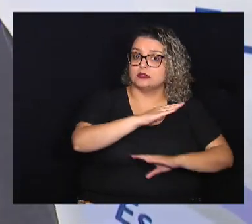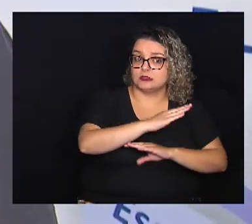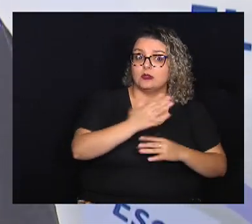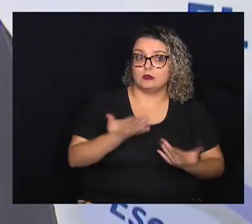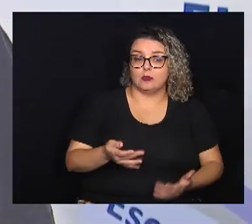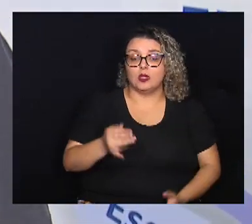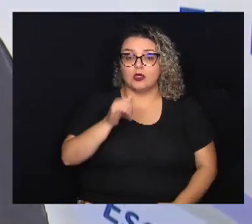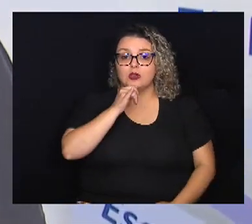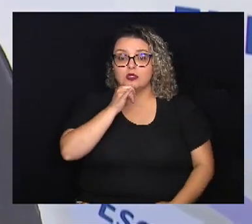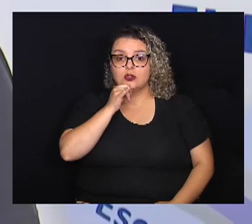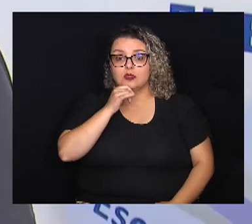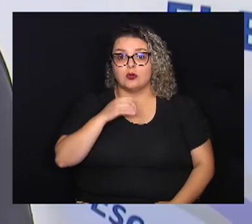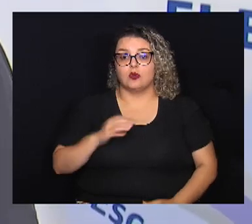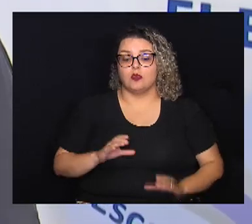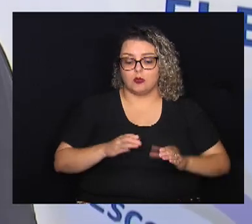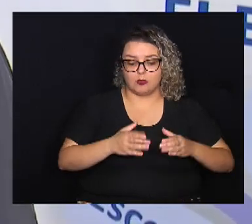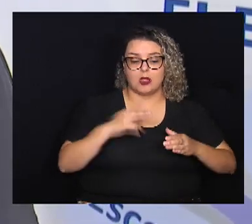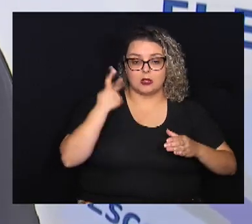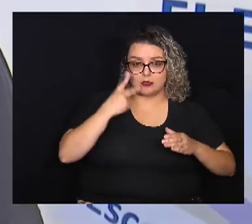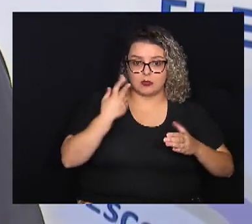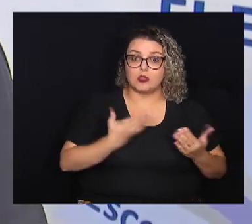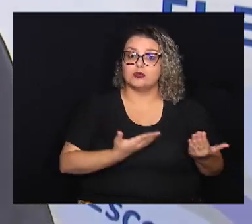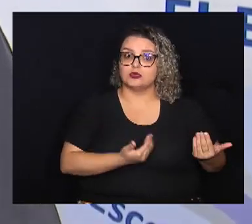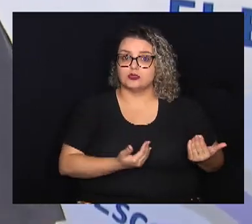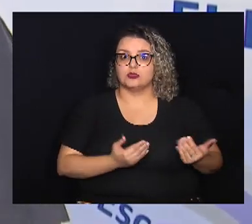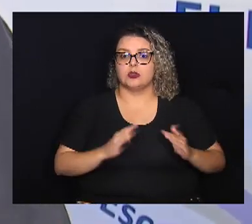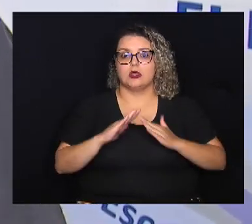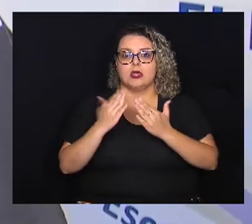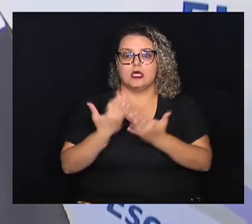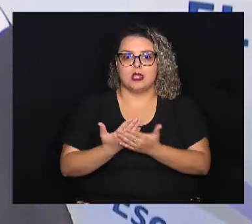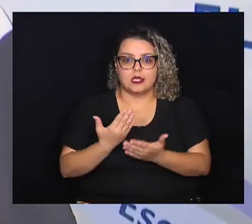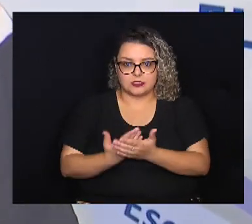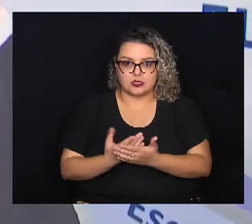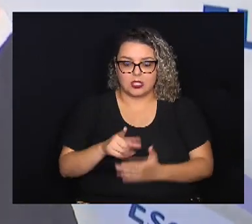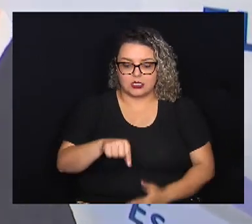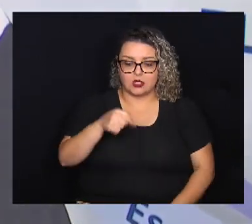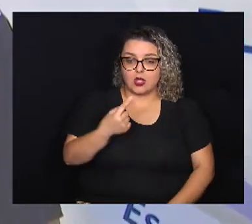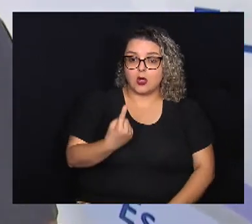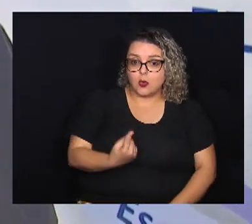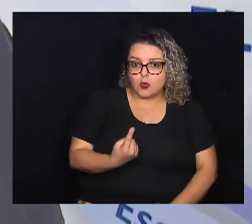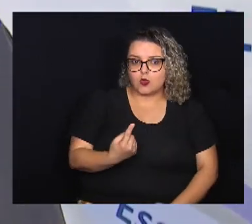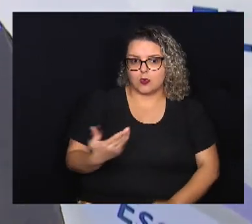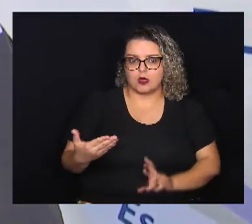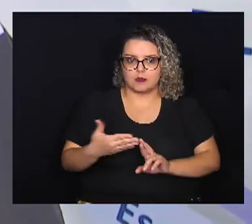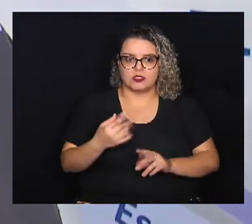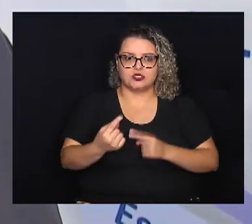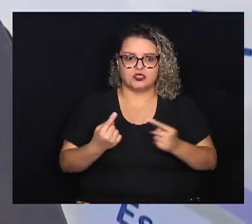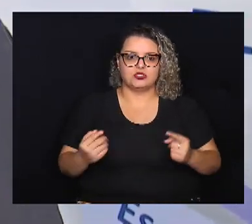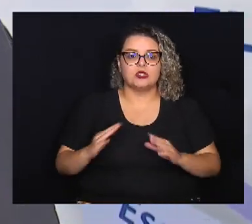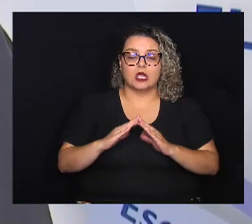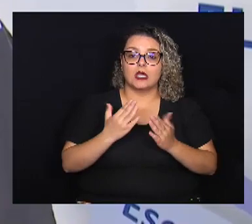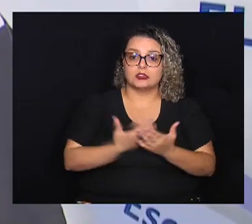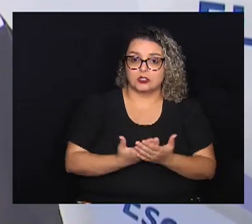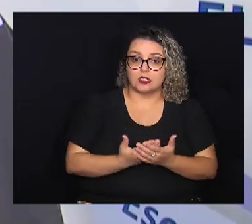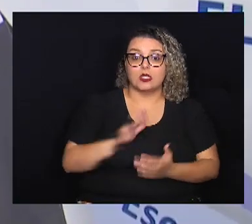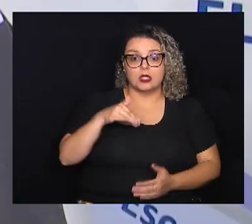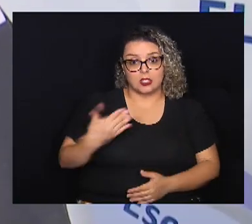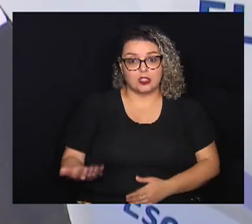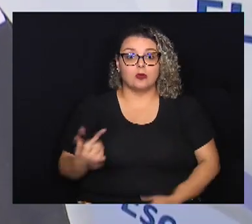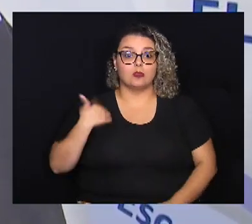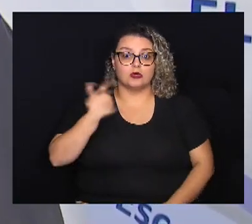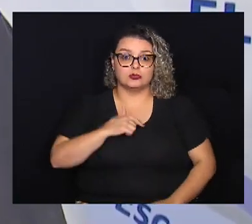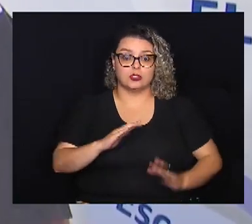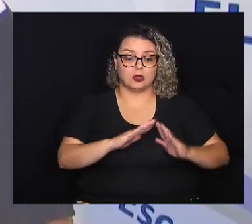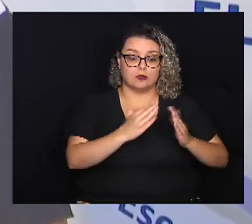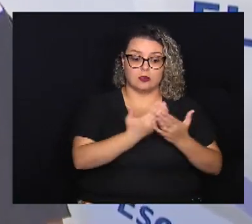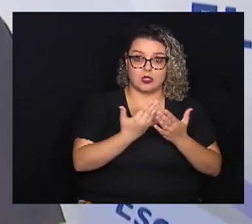exemplo o Parlamento Jovem onde as escolas elegem um representante de cada escola e quando a gente vem até a escola a gente tem um alcance muito maior